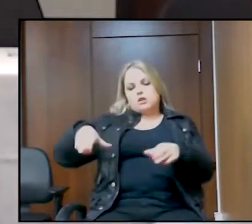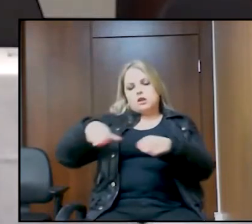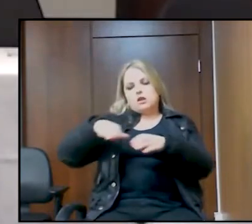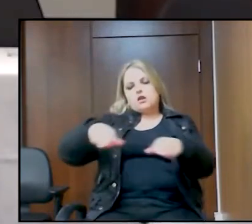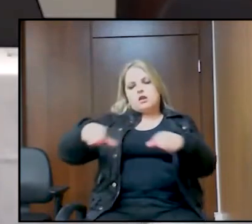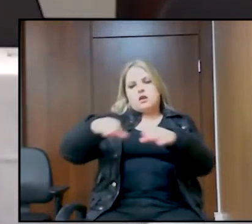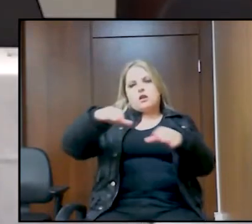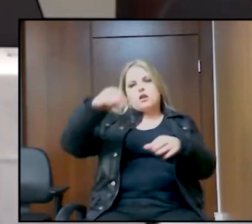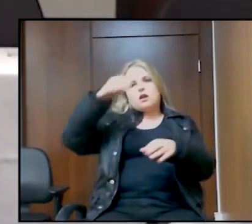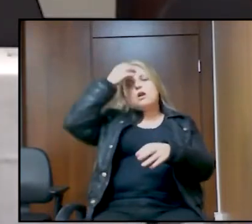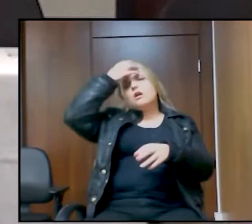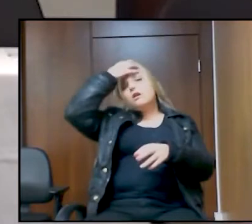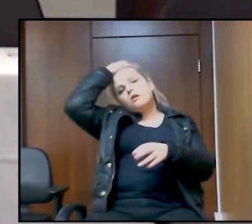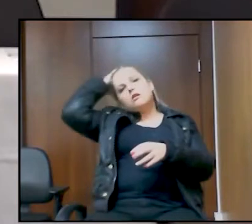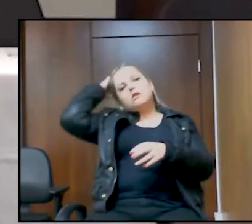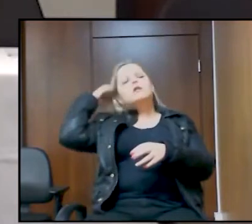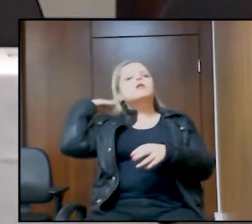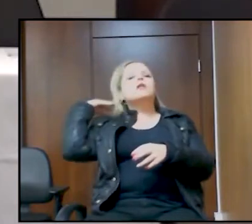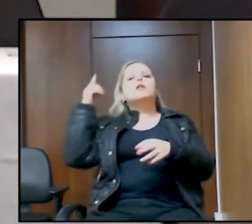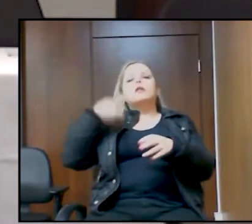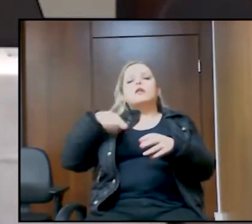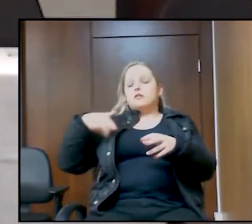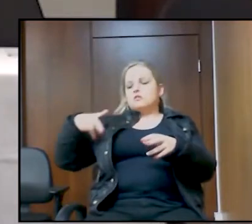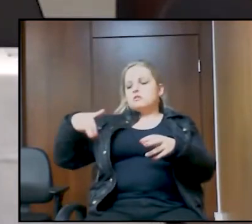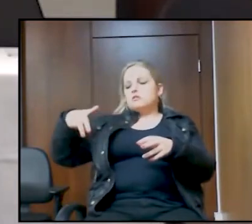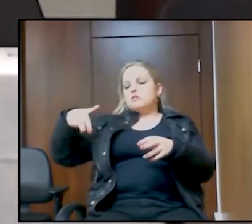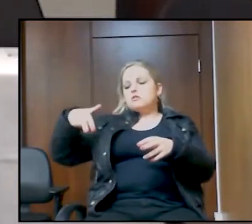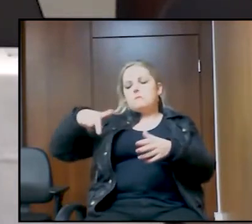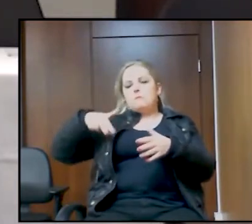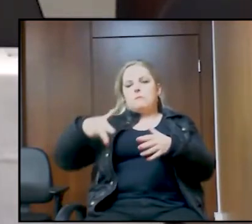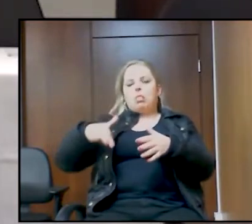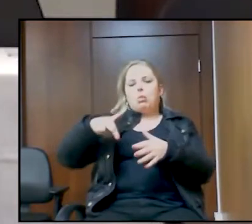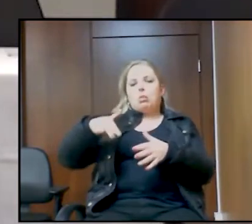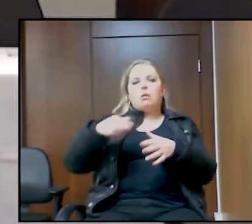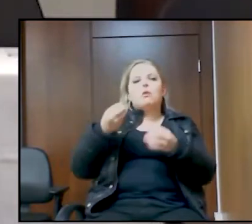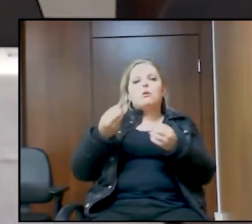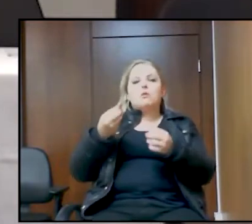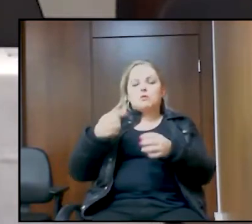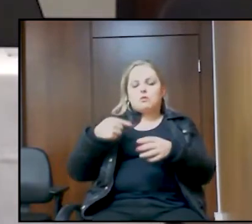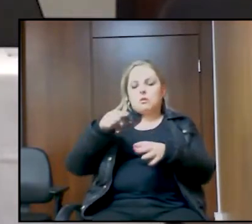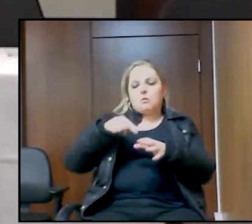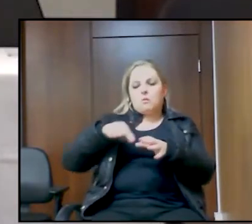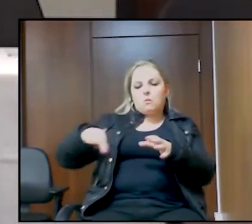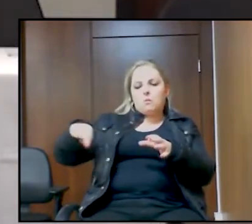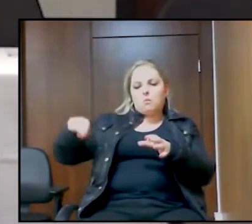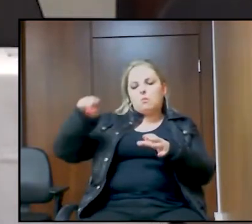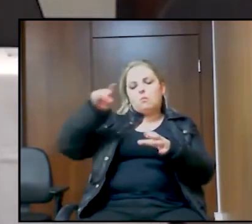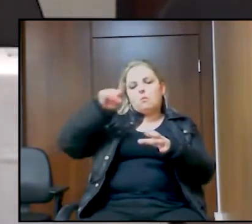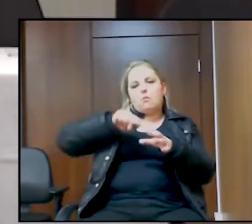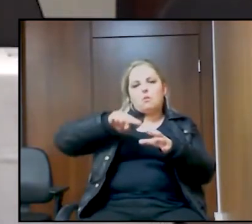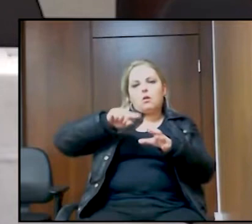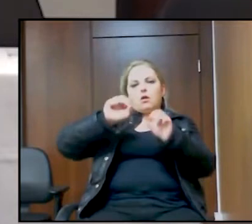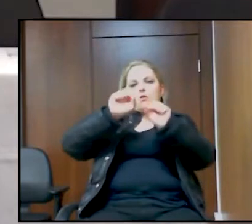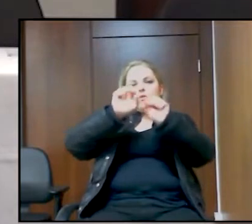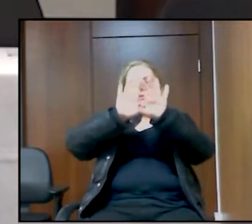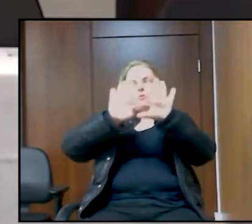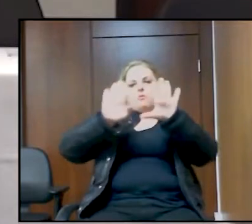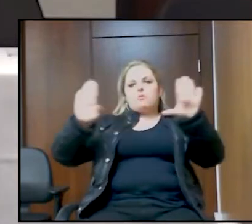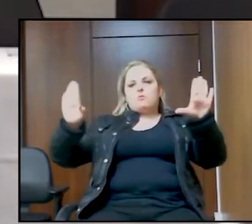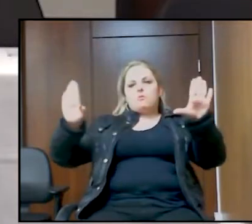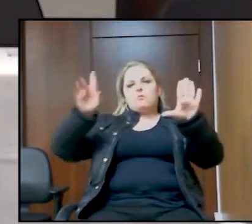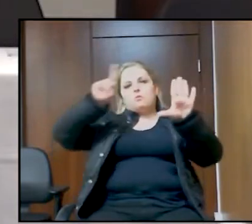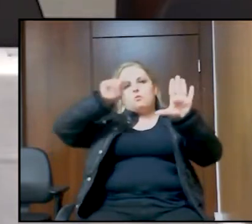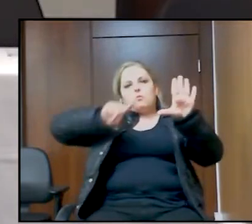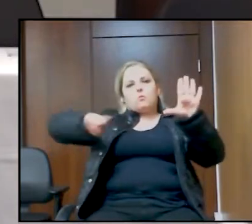todo pisado e tal. Criou uma trilha alternativa, inclusive fazendo um buraco no muro para chegar no ponto de ônibus, né?